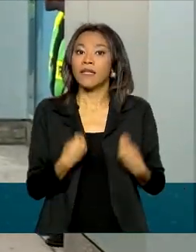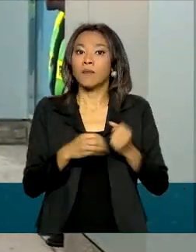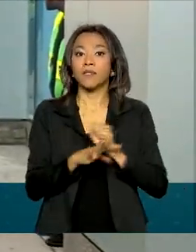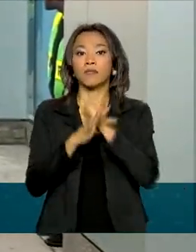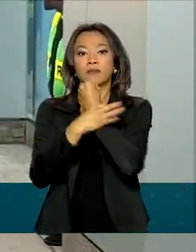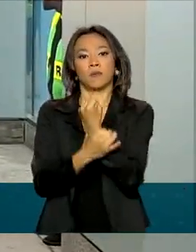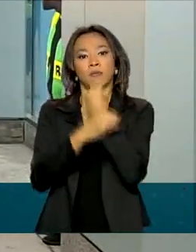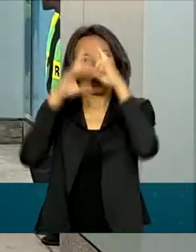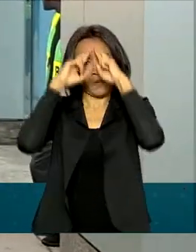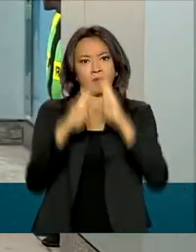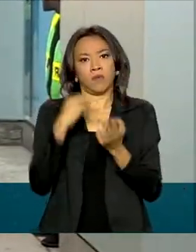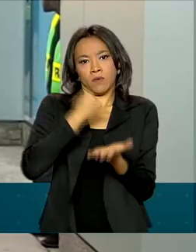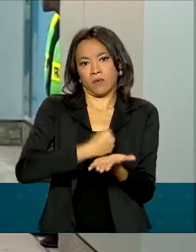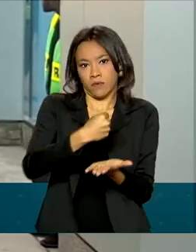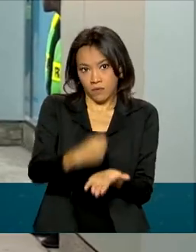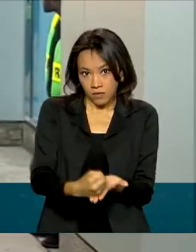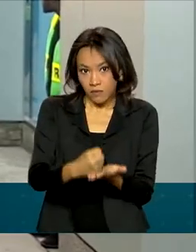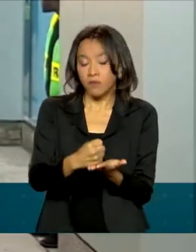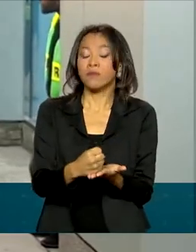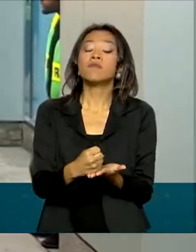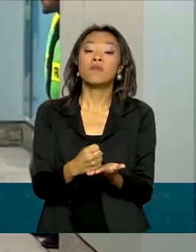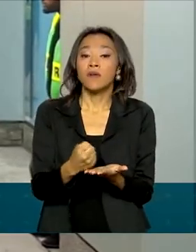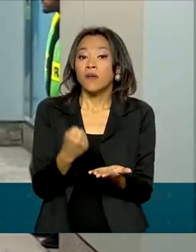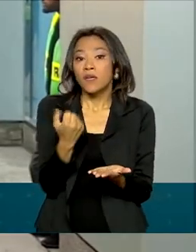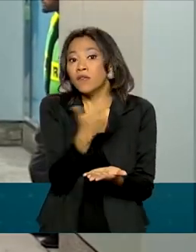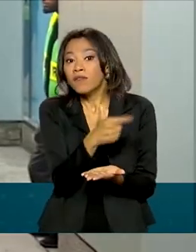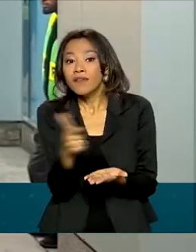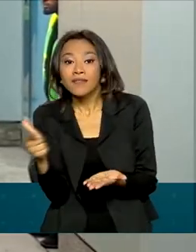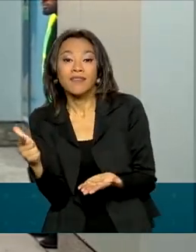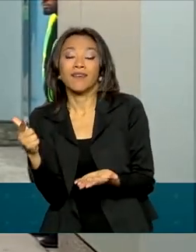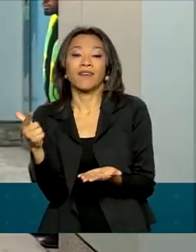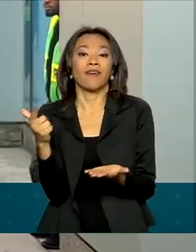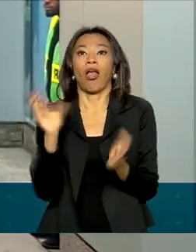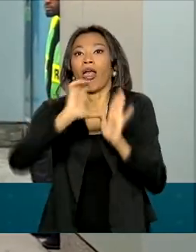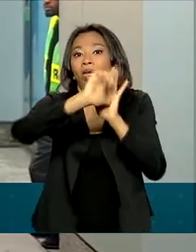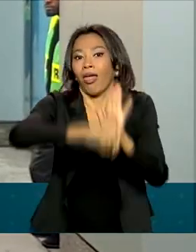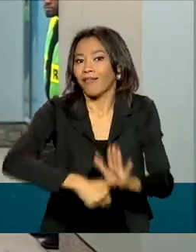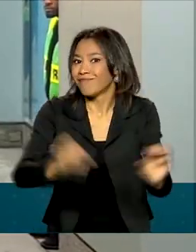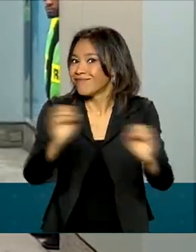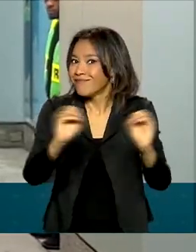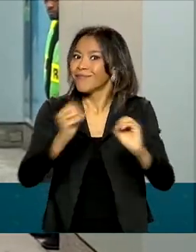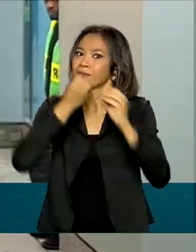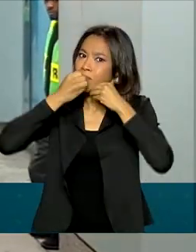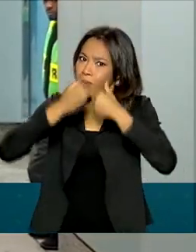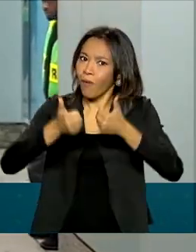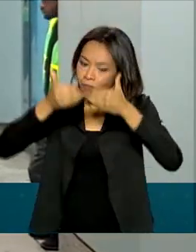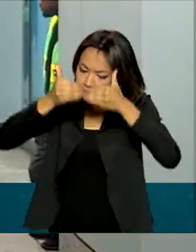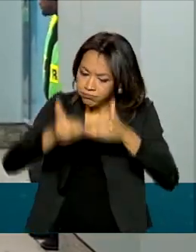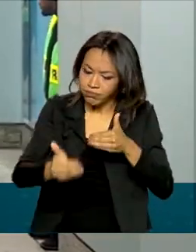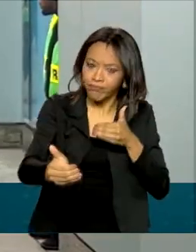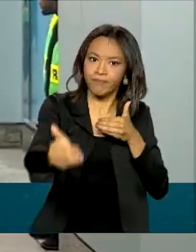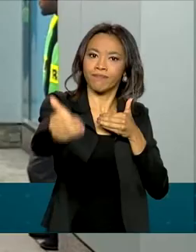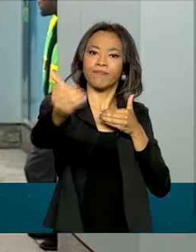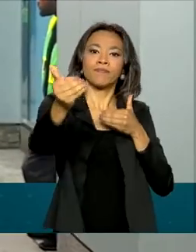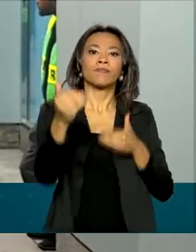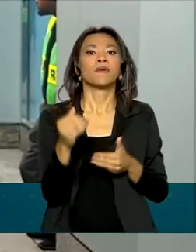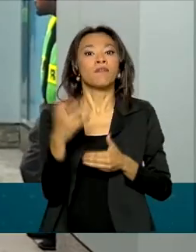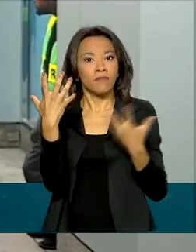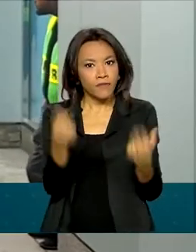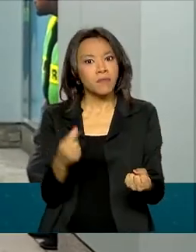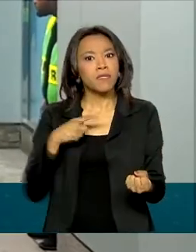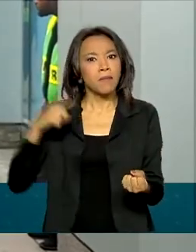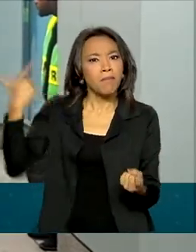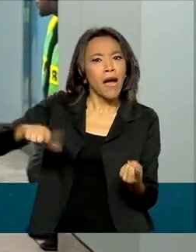jurídica e coloca o marco como algo que não vai ter mais volta, como um passo definitivo, nós teremos ainda mais pedidos